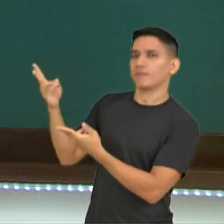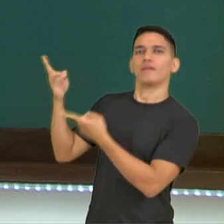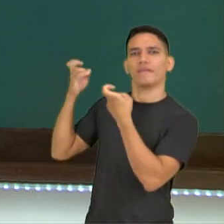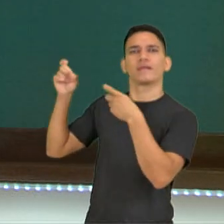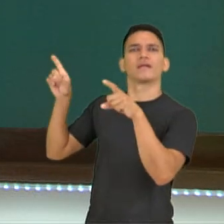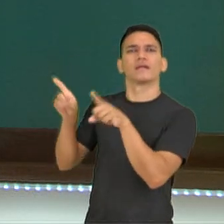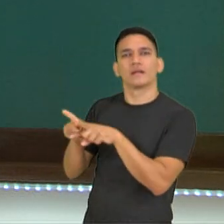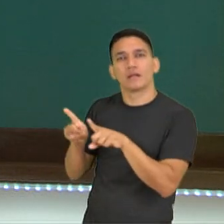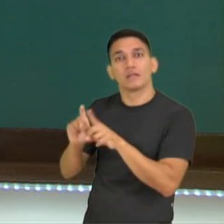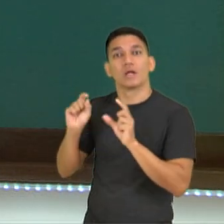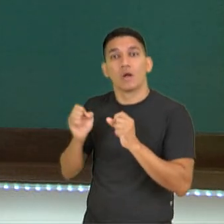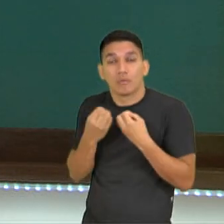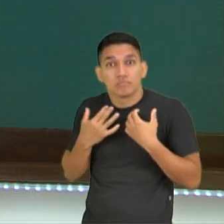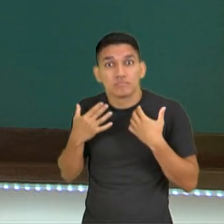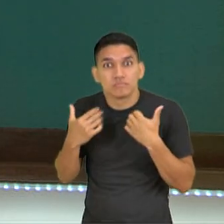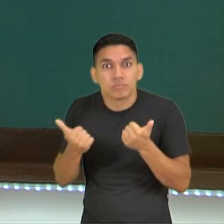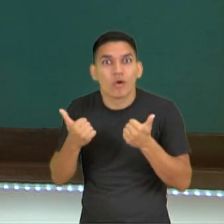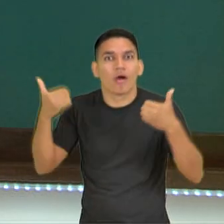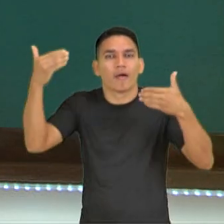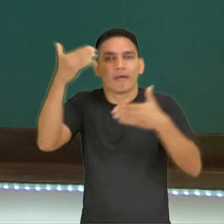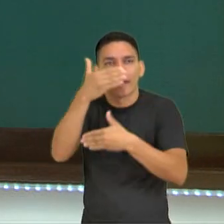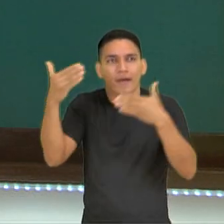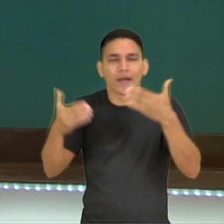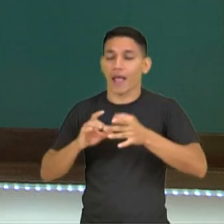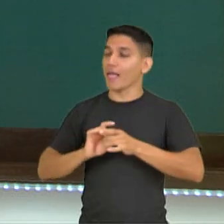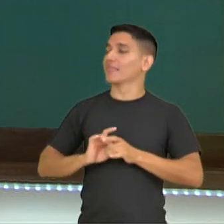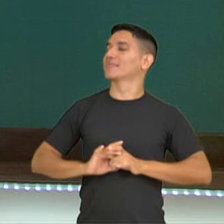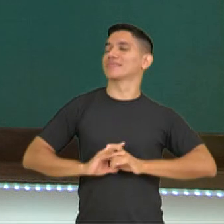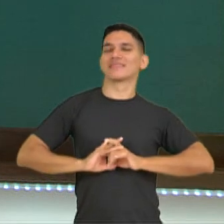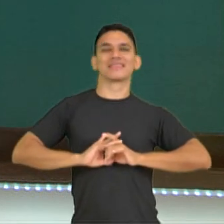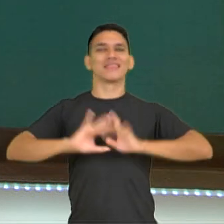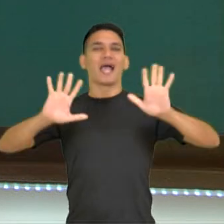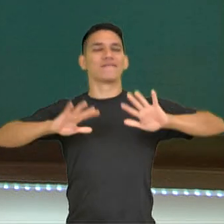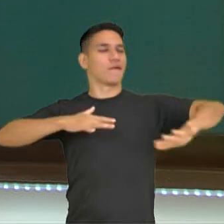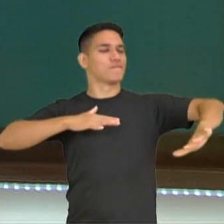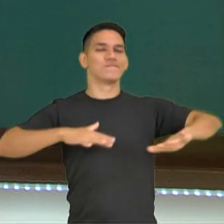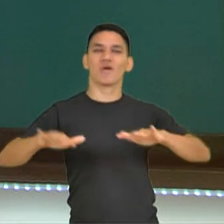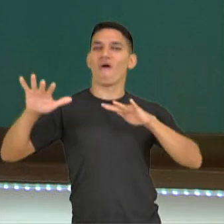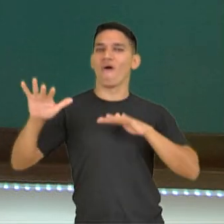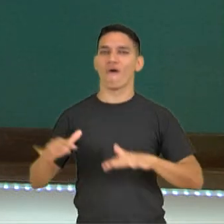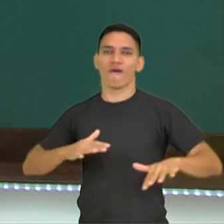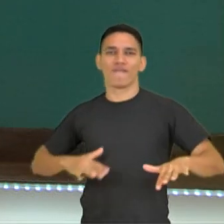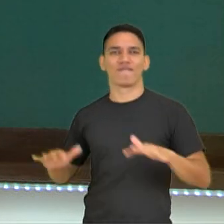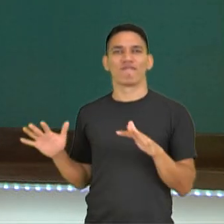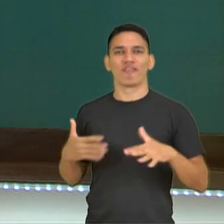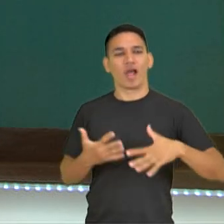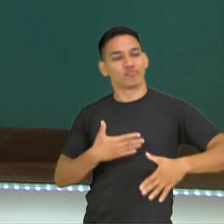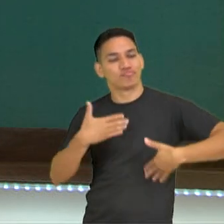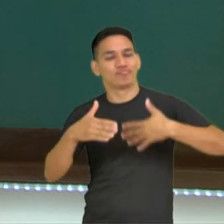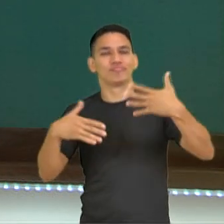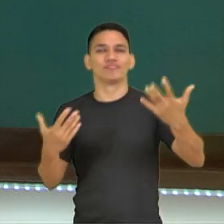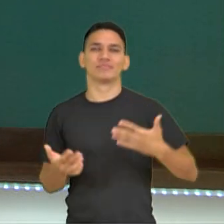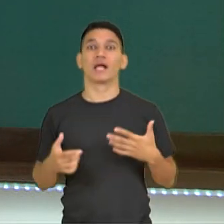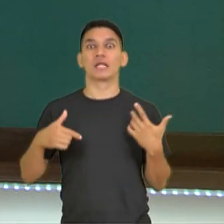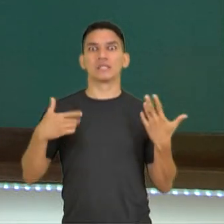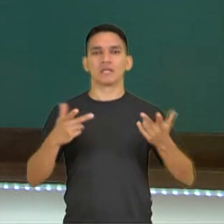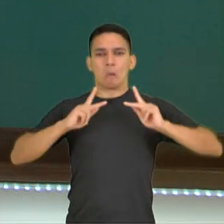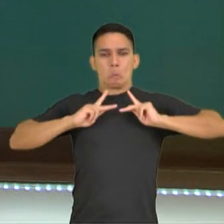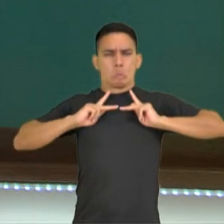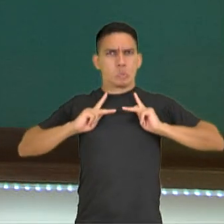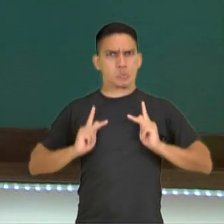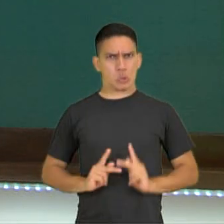consegue observar bem nesses slides a liberdade de movimento, a fluidez. Então, toda aquela